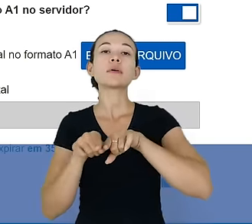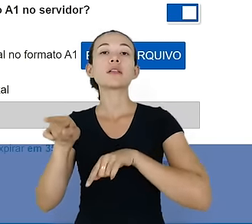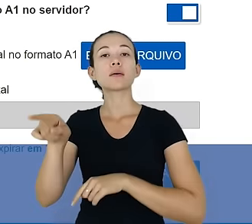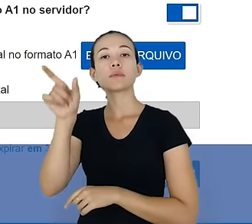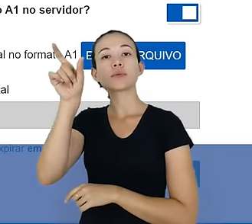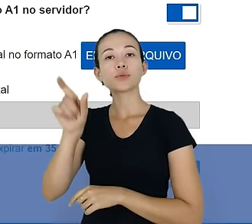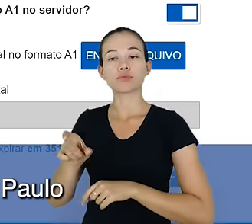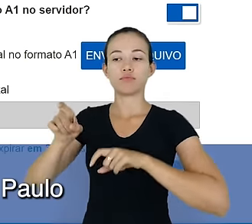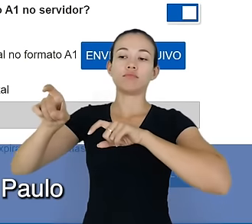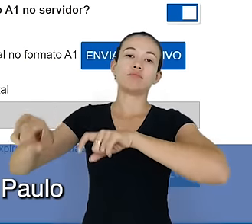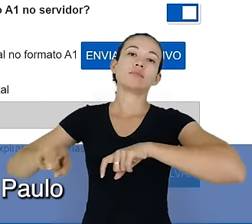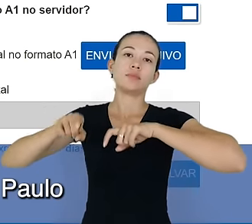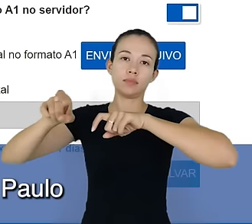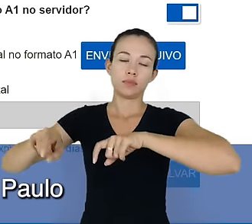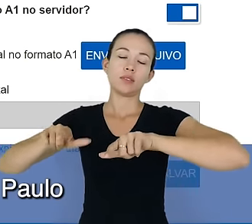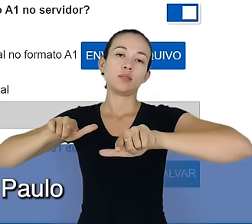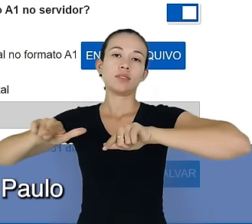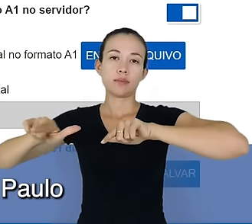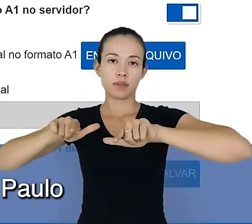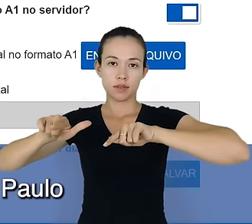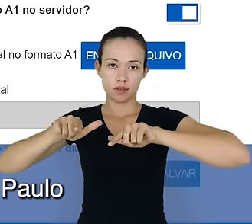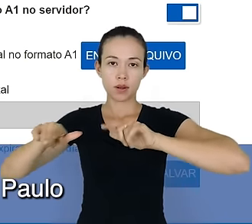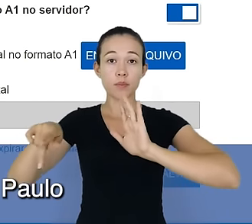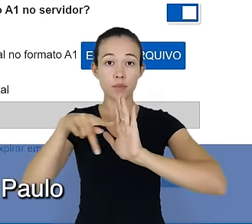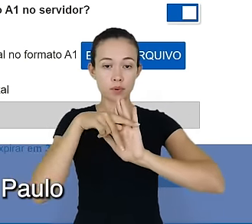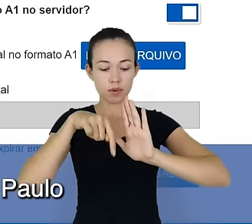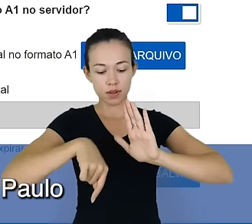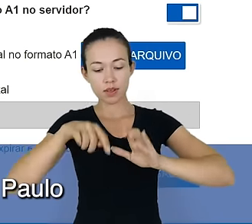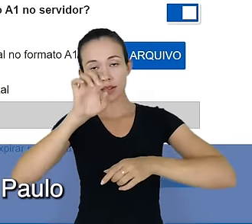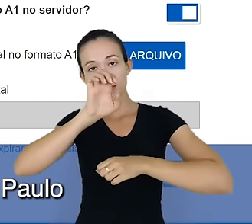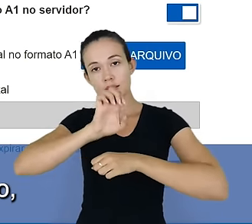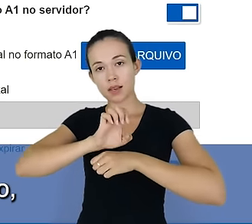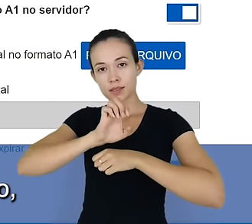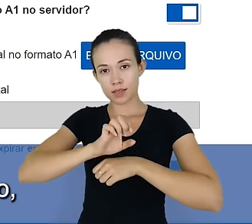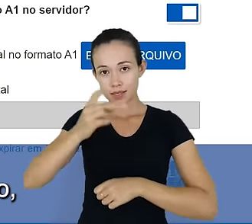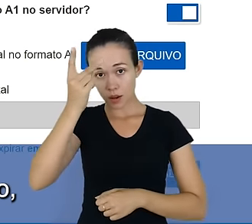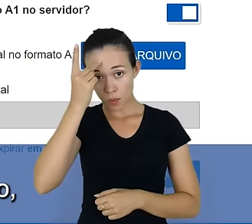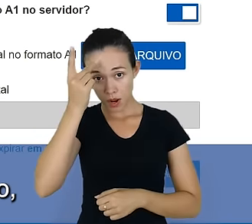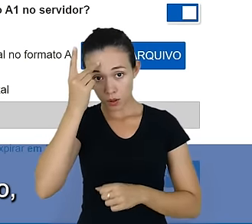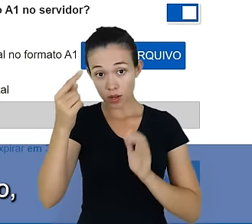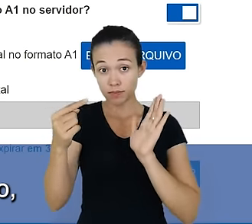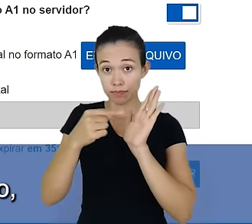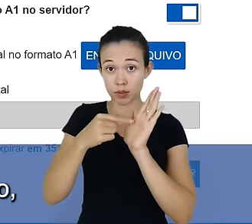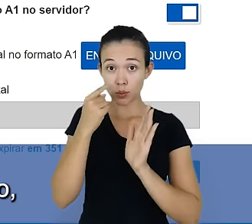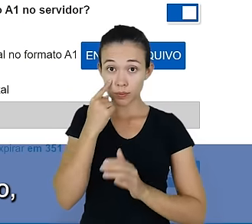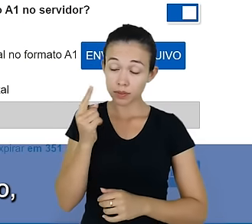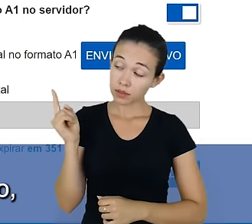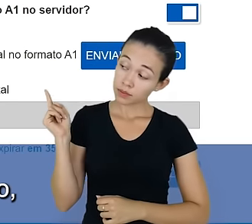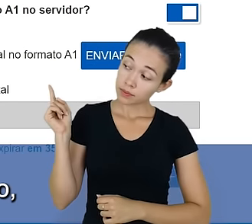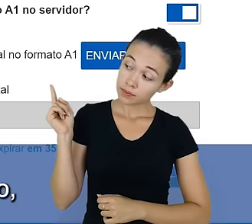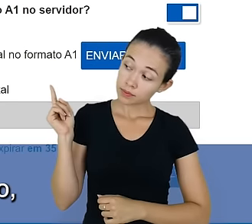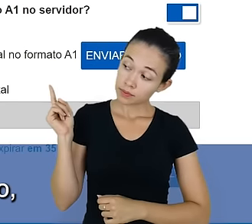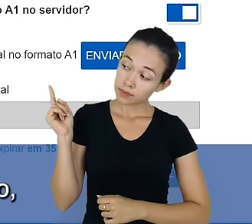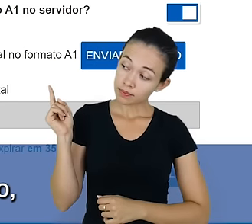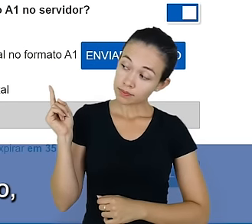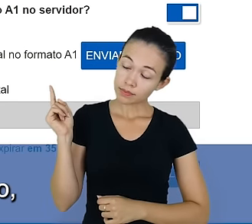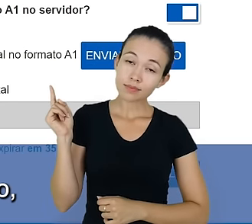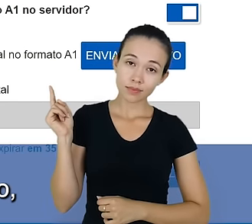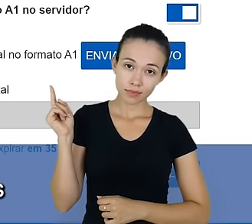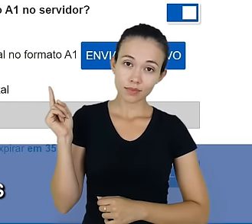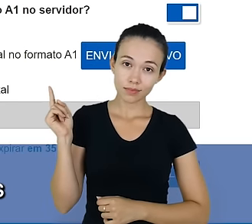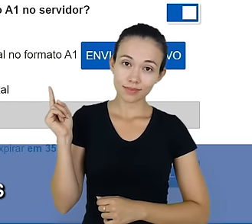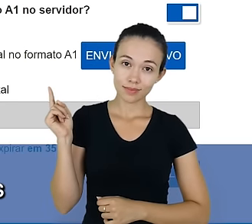produtor rural tô falando pessoal Estado de São Paulo né Estado de São Paulo a gente seleciona isso aqui ó é lucro presumido barra real